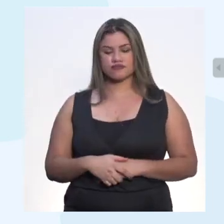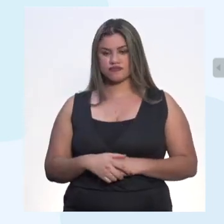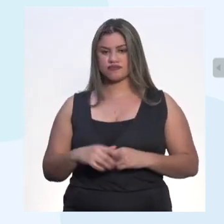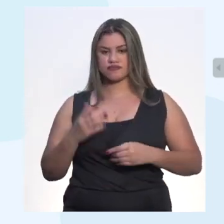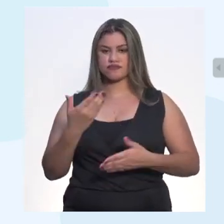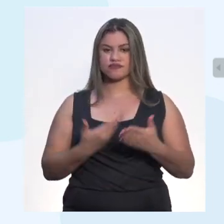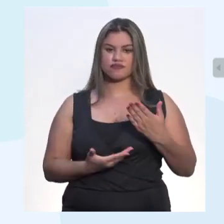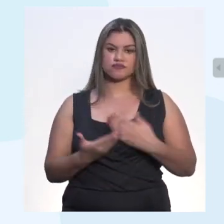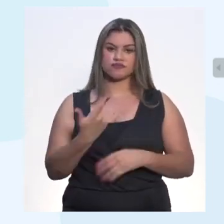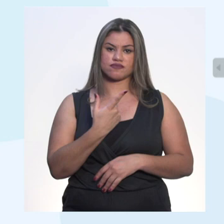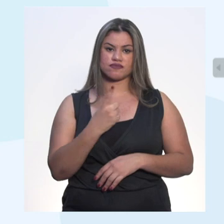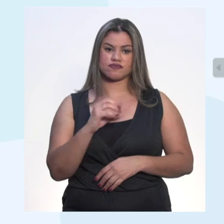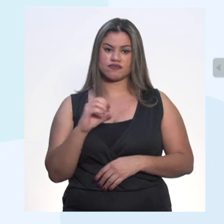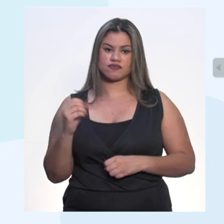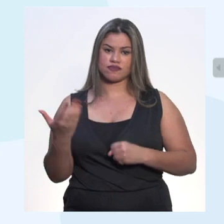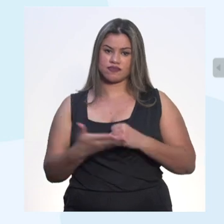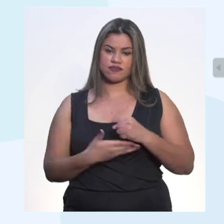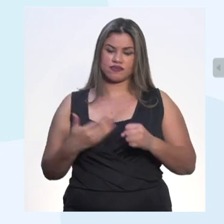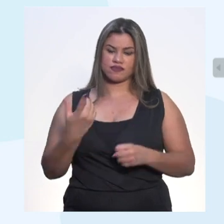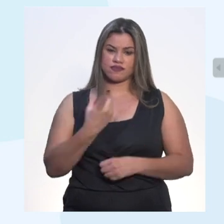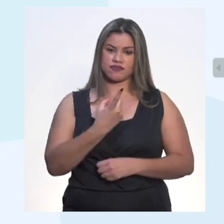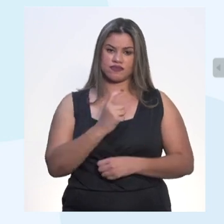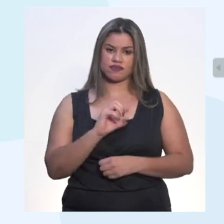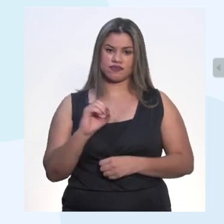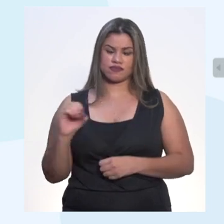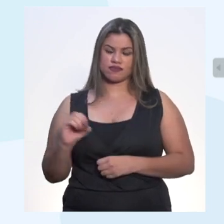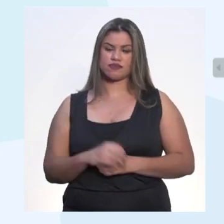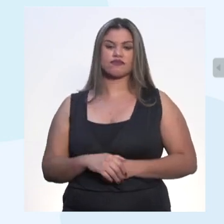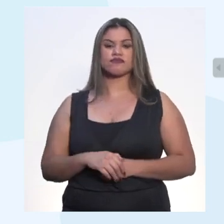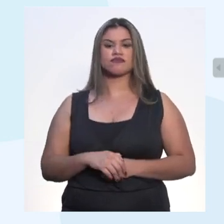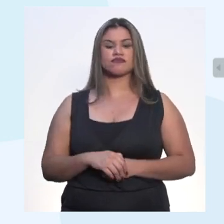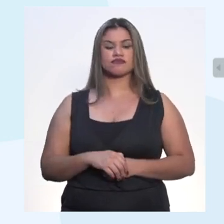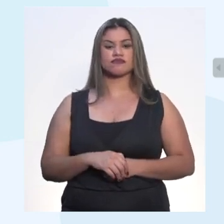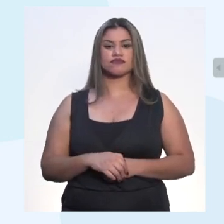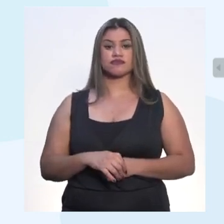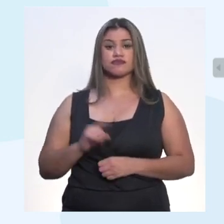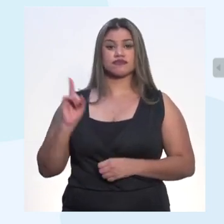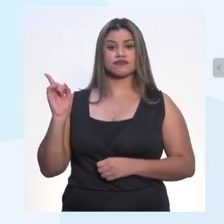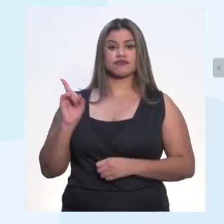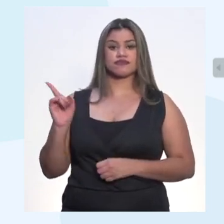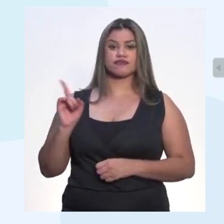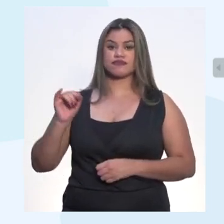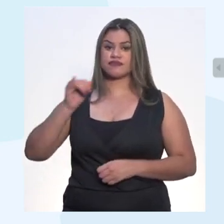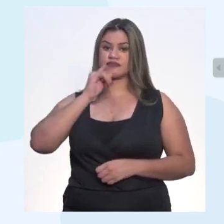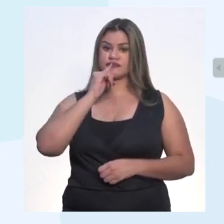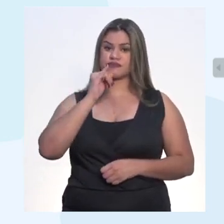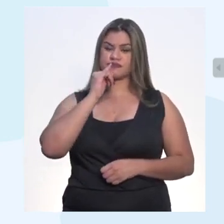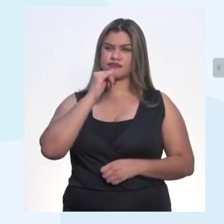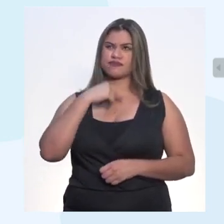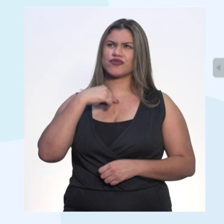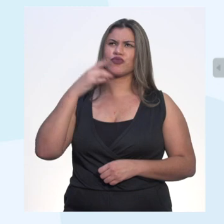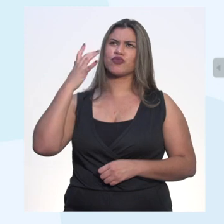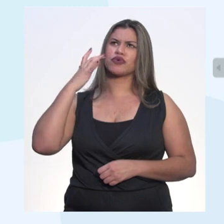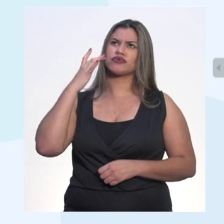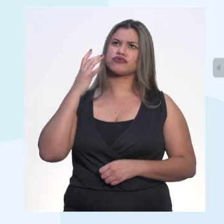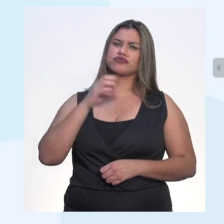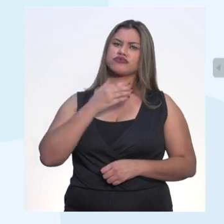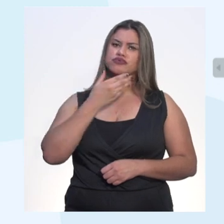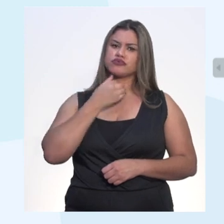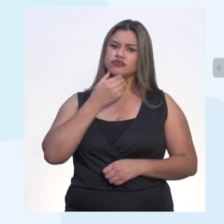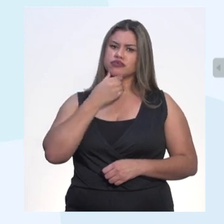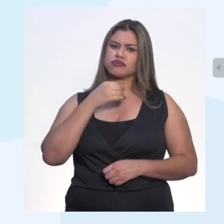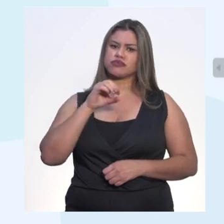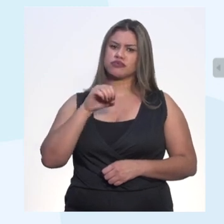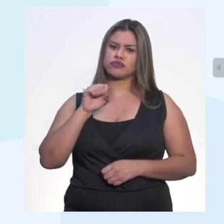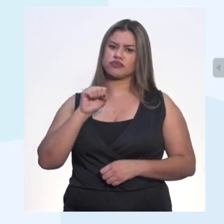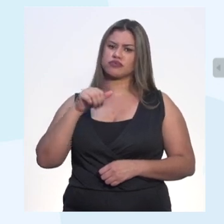100. O exemplo que a gente trouxe, e se eu não me engano, acho que estava até o Osmar aqui comigo, ele falou sobre a compra